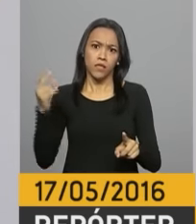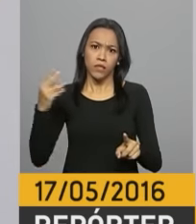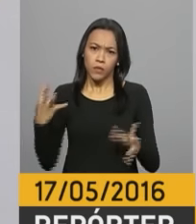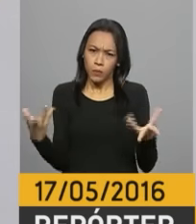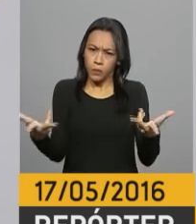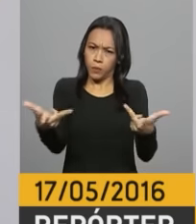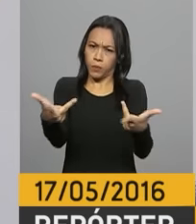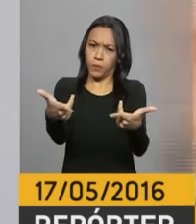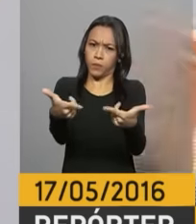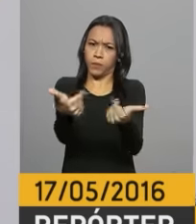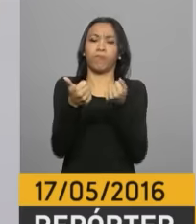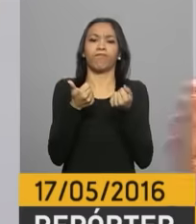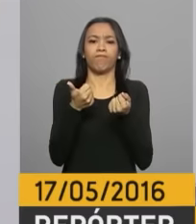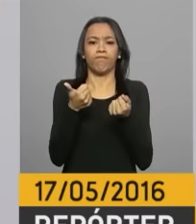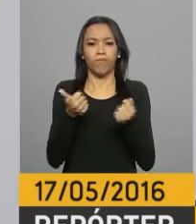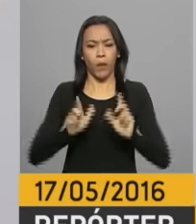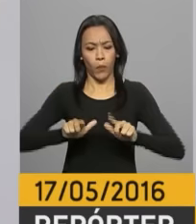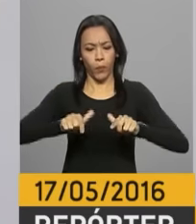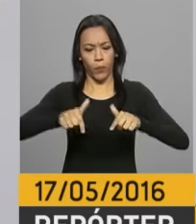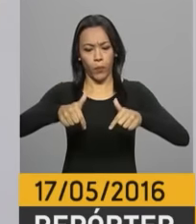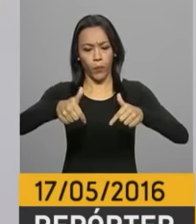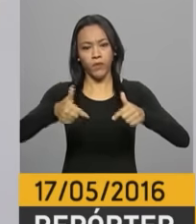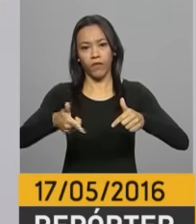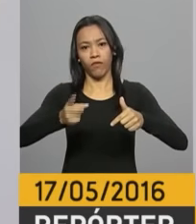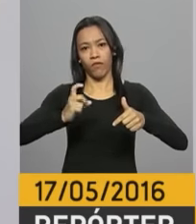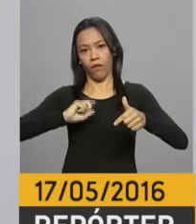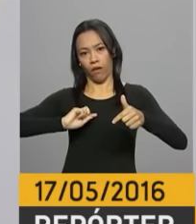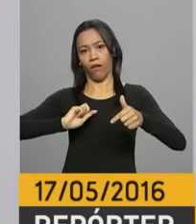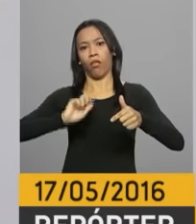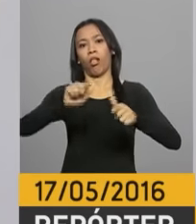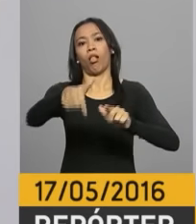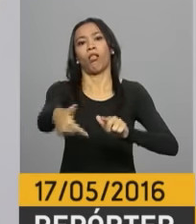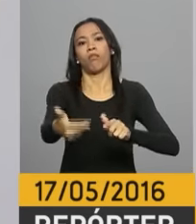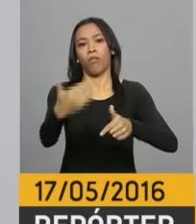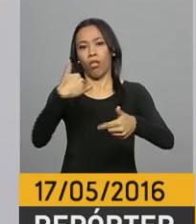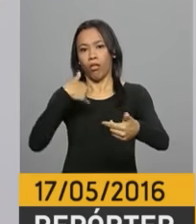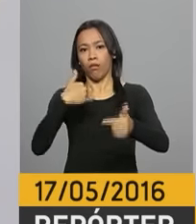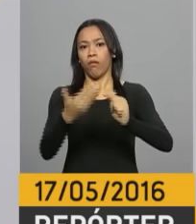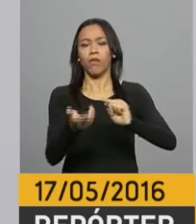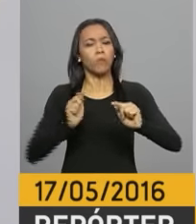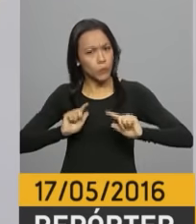forma eficaz, sem idas e voltas. Isso é que é importante, né?